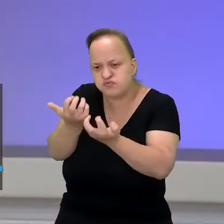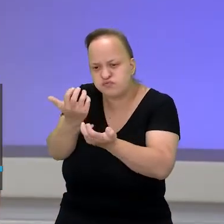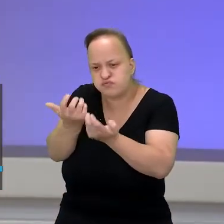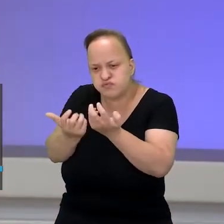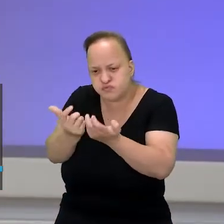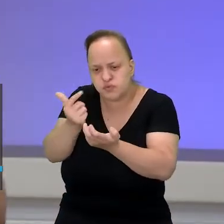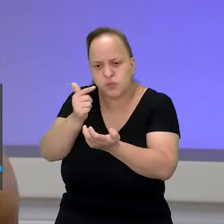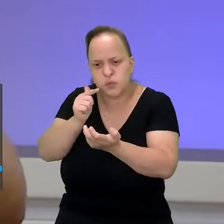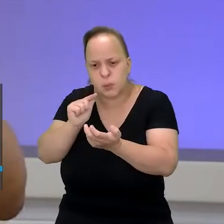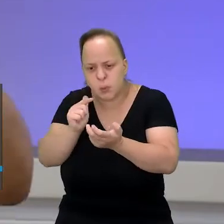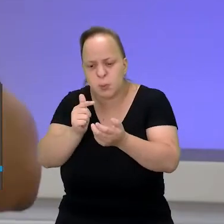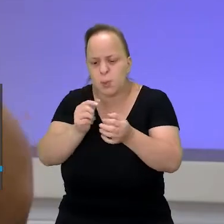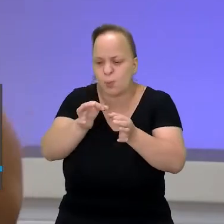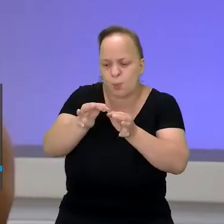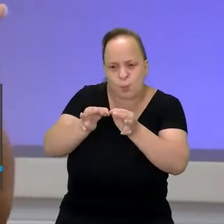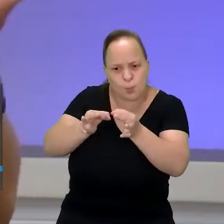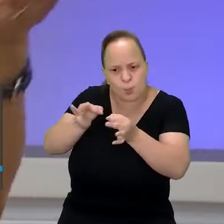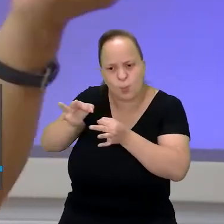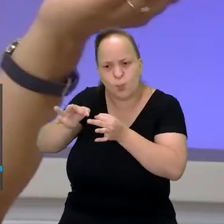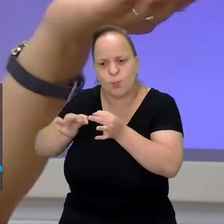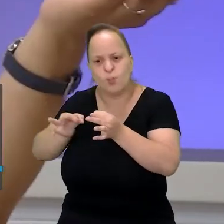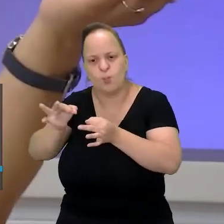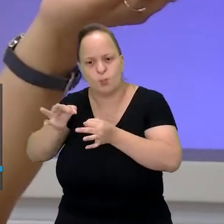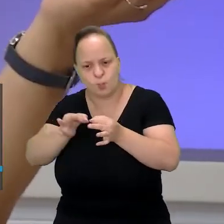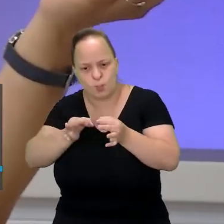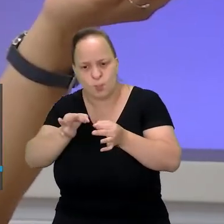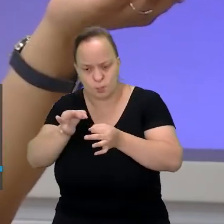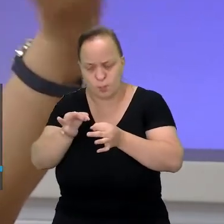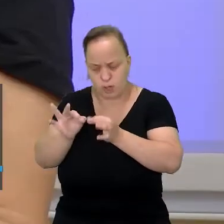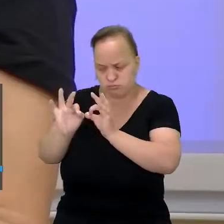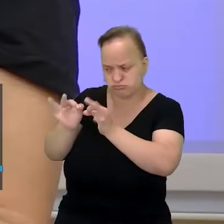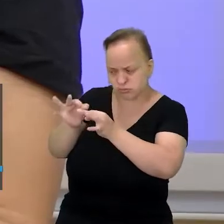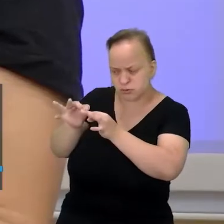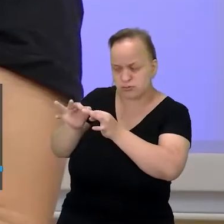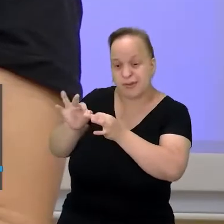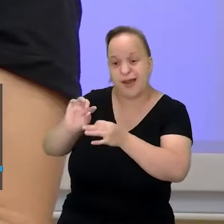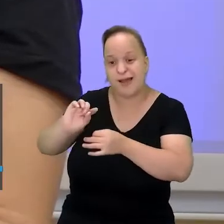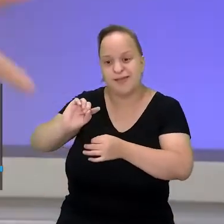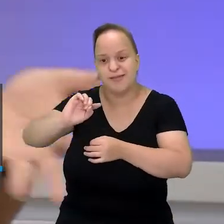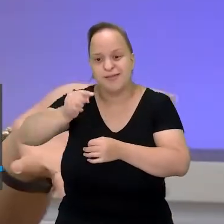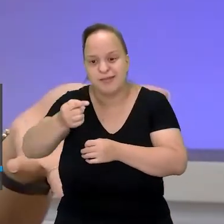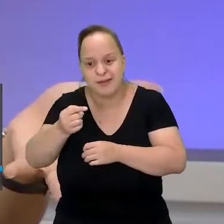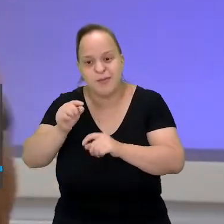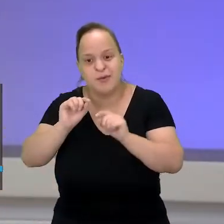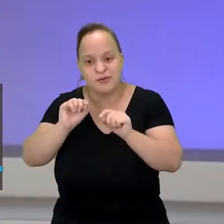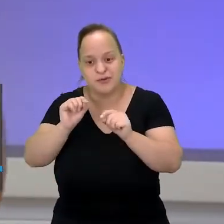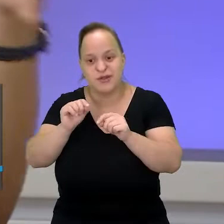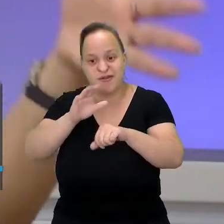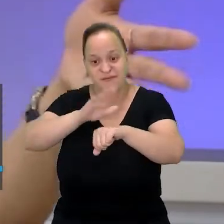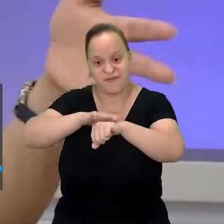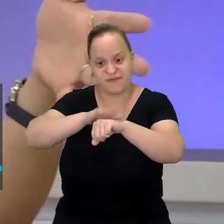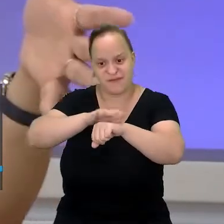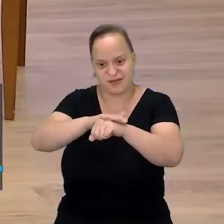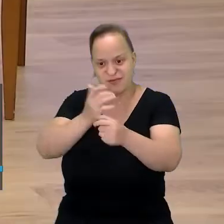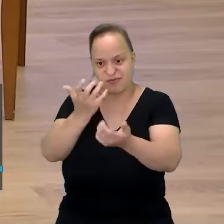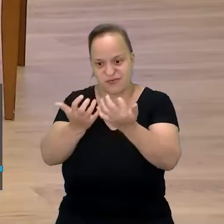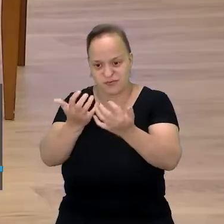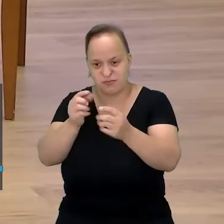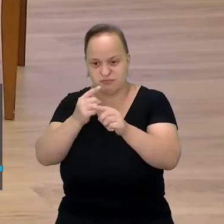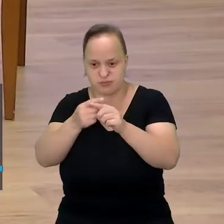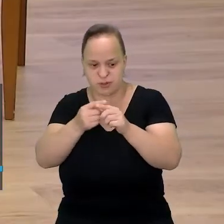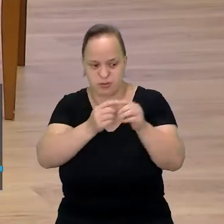como também manipular o fogo primeiro, né, certo? Depois a produção do próprio fogo, porque foram etapas,